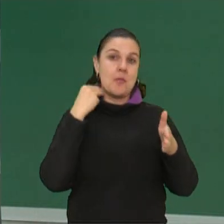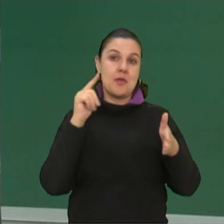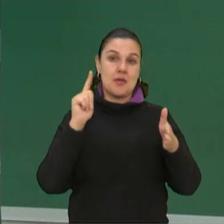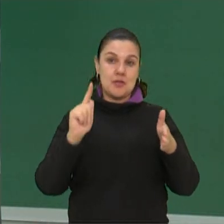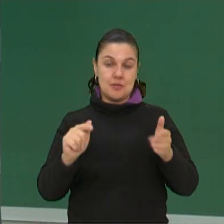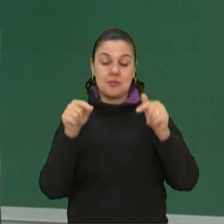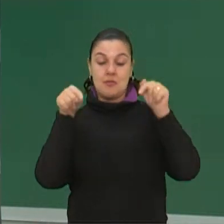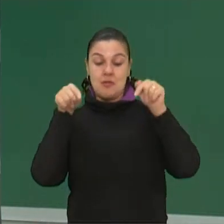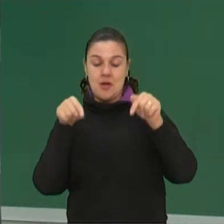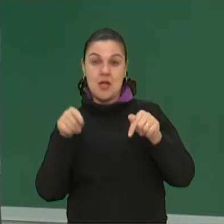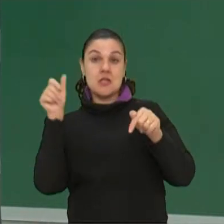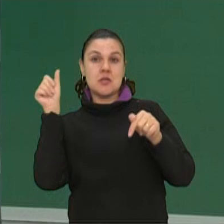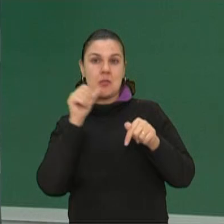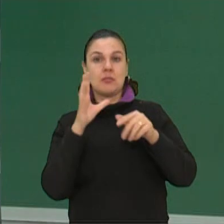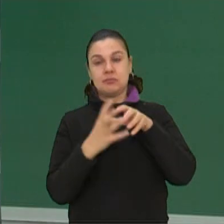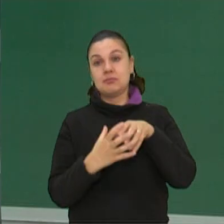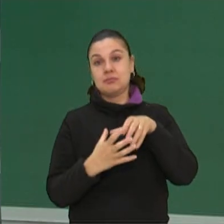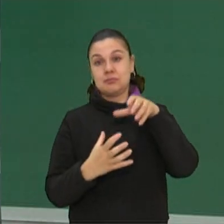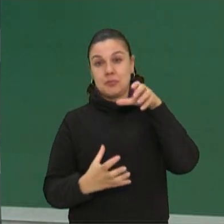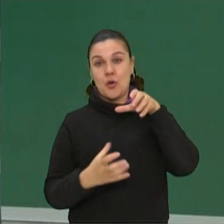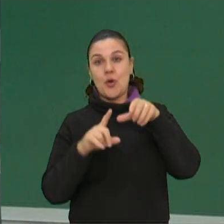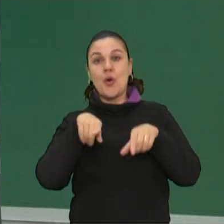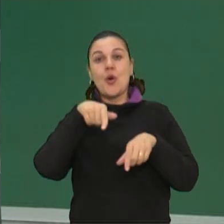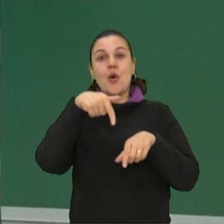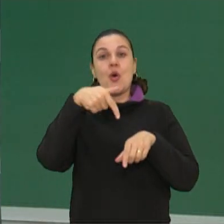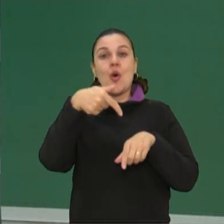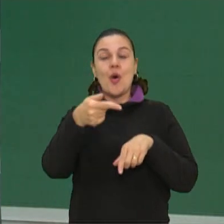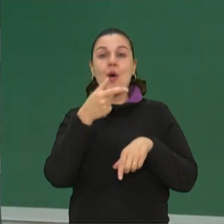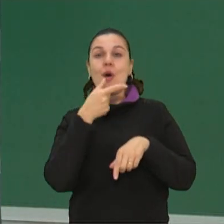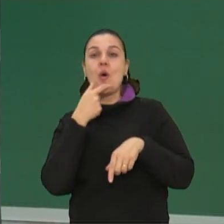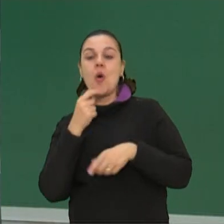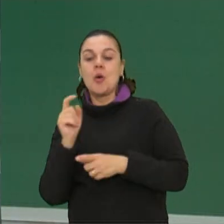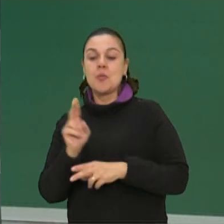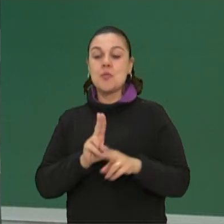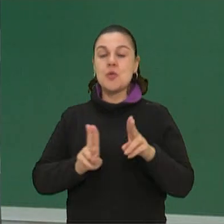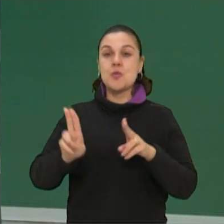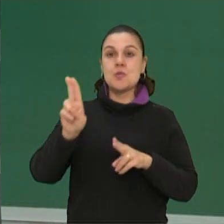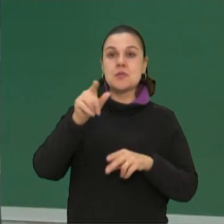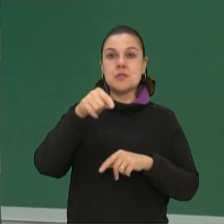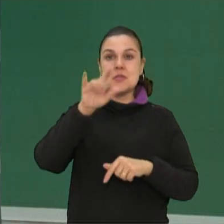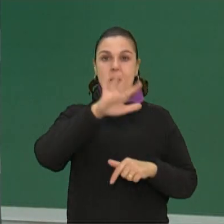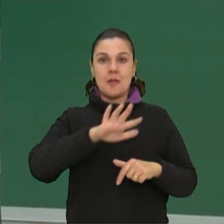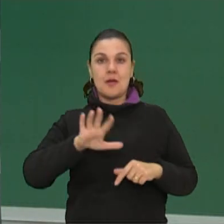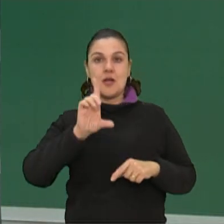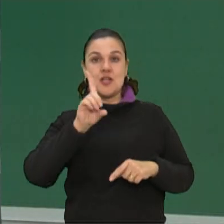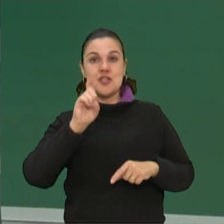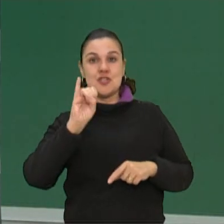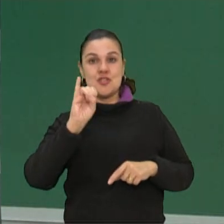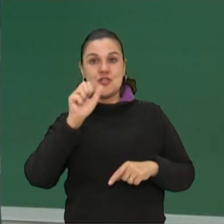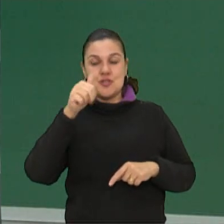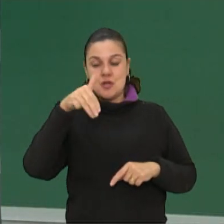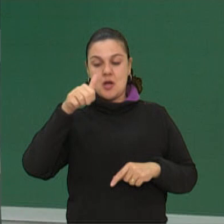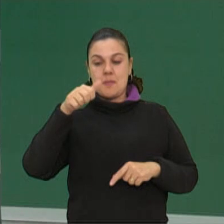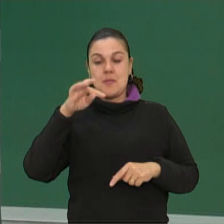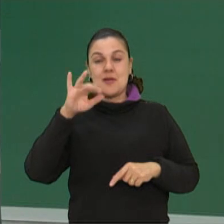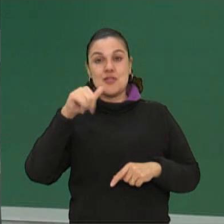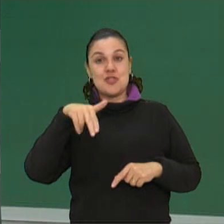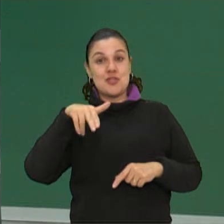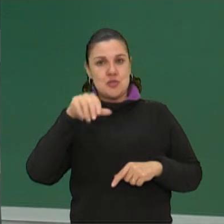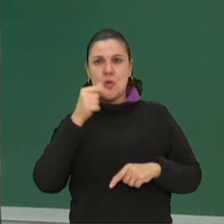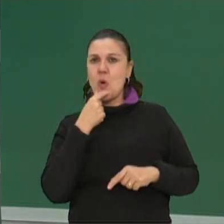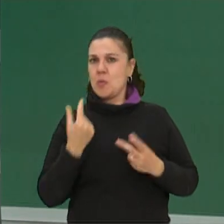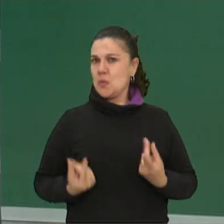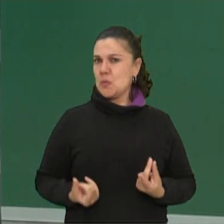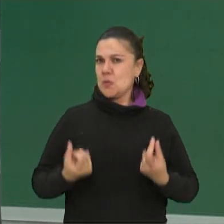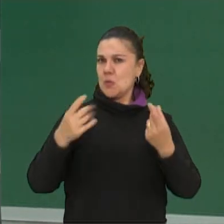um relacionamento, já adulta, com um contratador do distrito diamantino, então um senhor muito rico